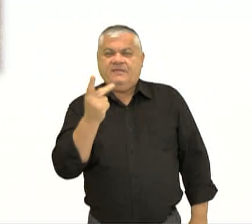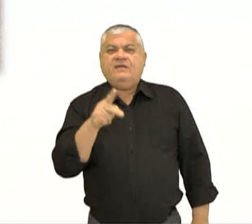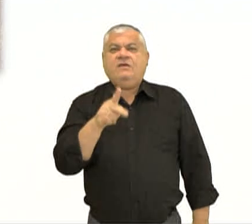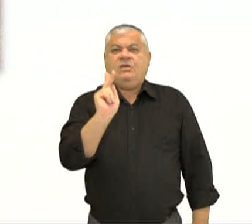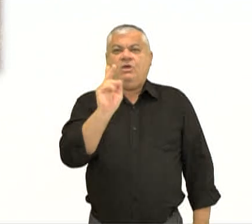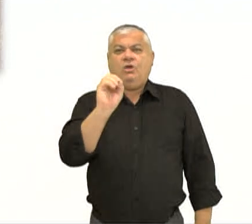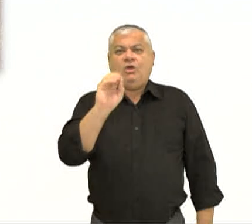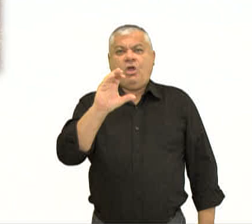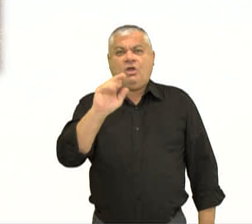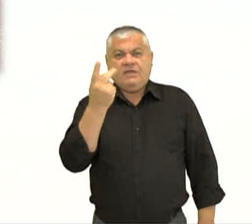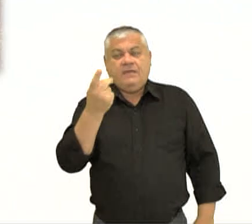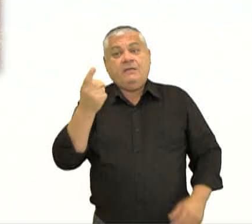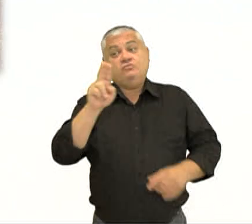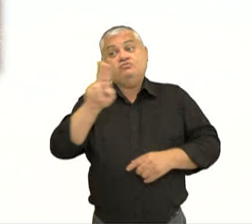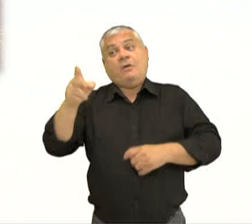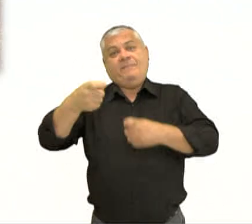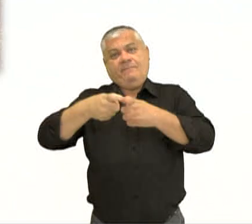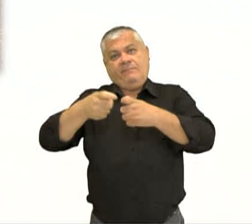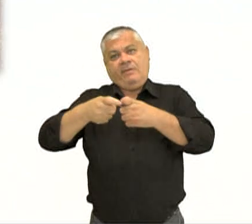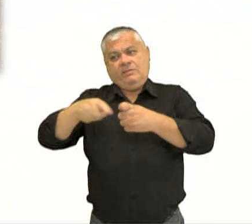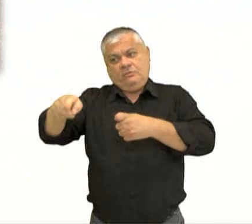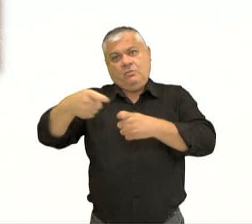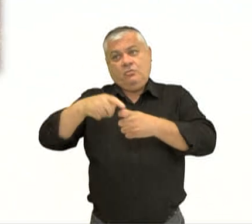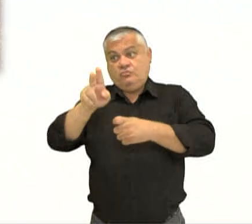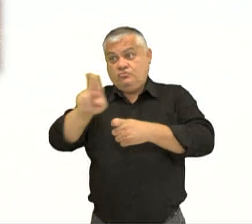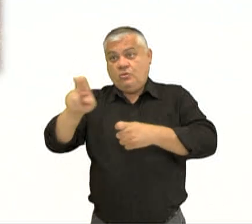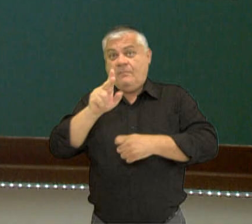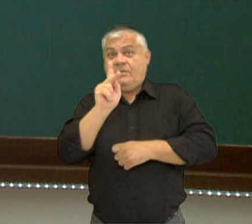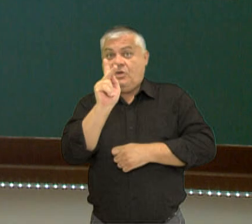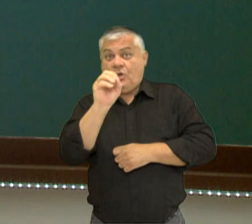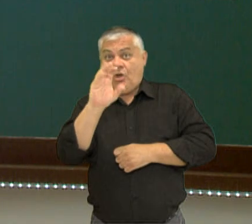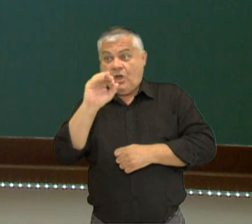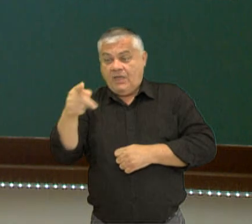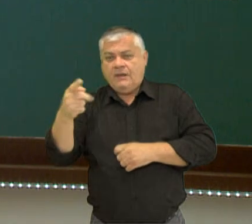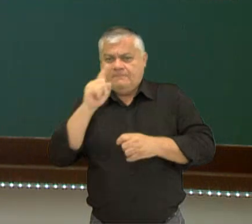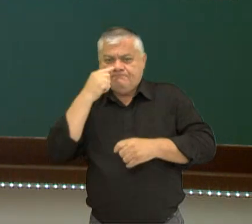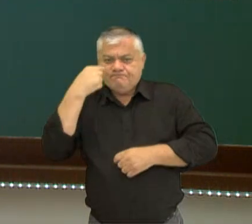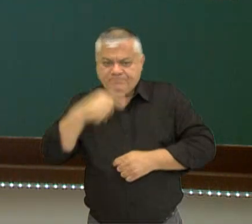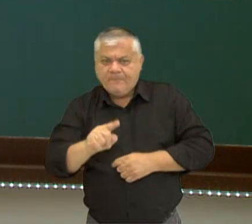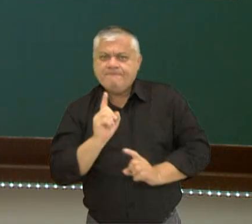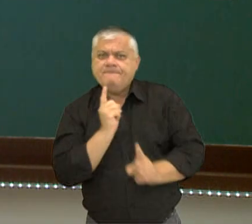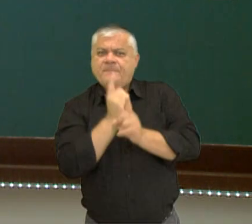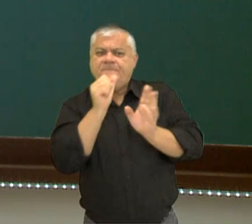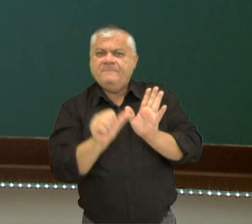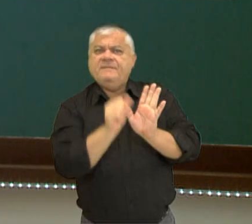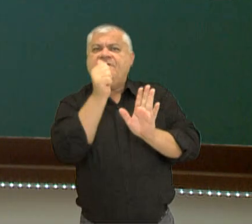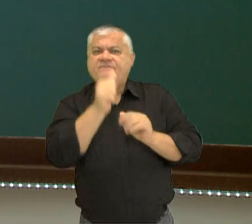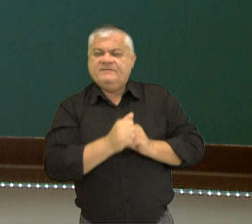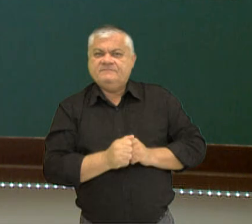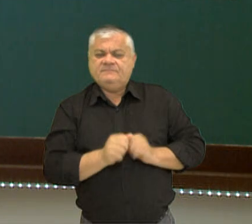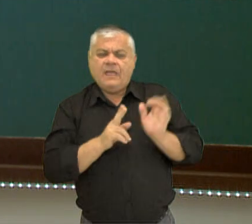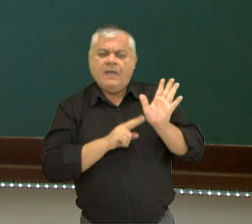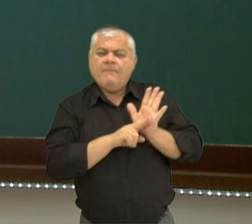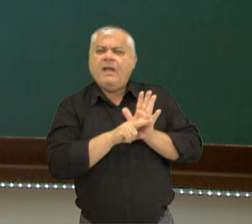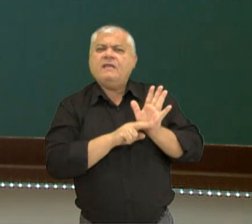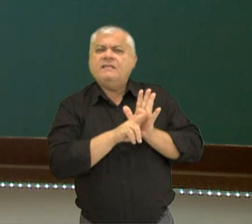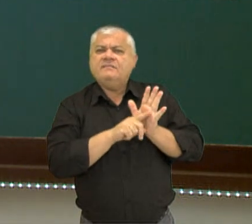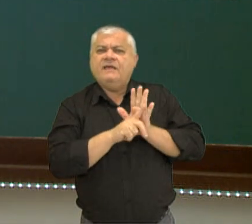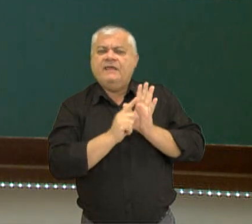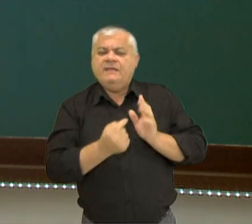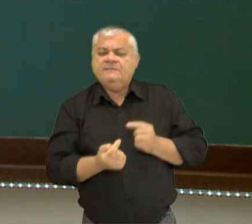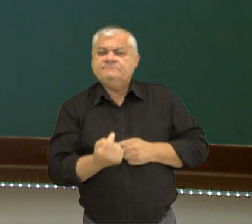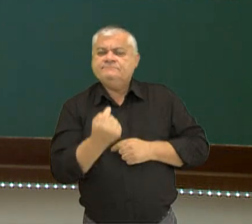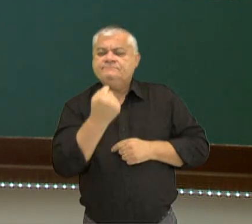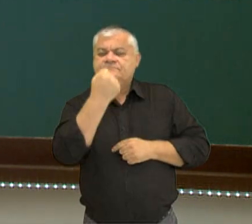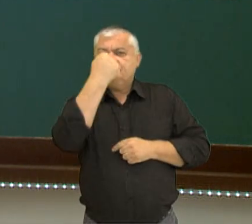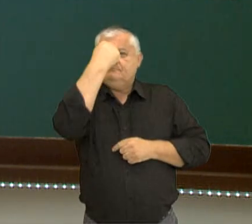Koch em homenagem ao médico que descobriu essa bactéria pela primeira vez. O que essa bactéria faz? Quando ela entra no corpo,